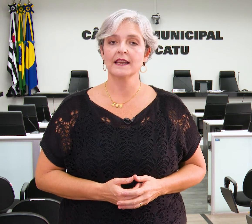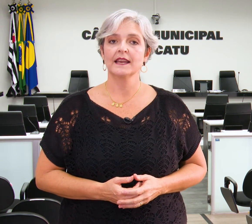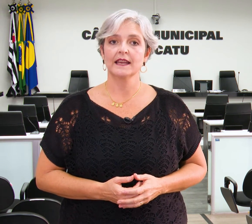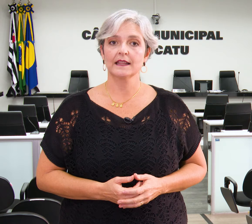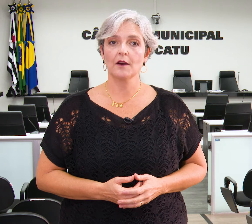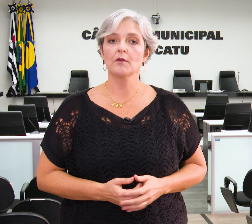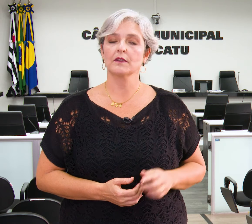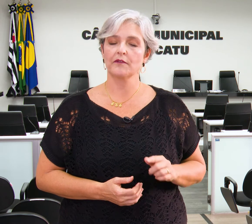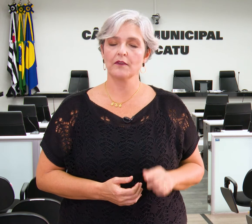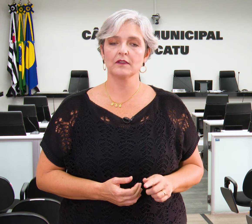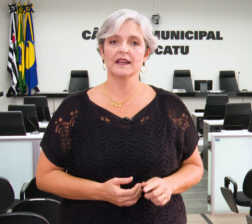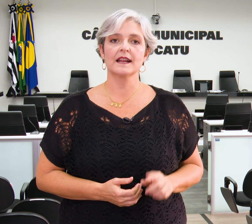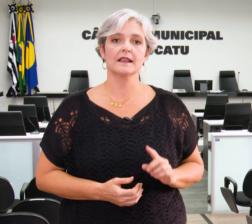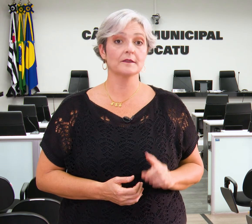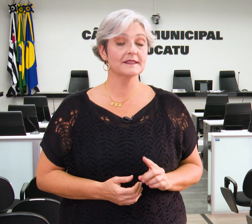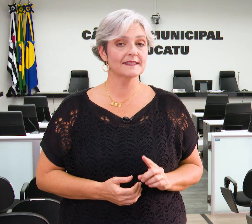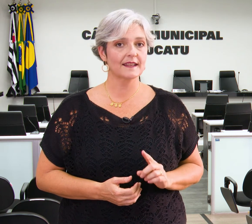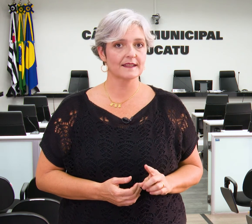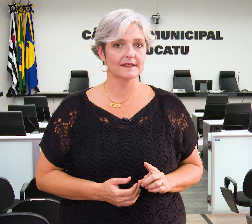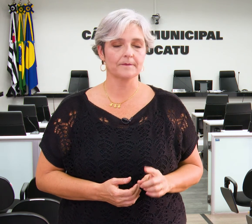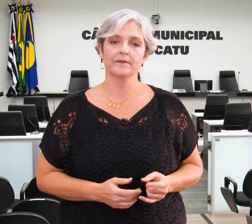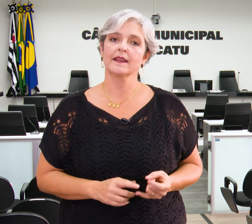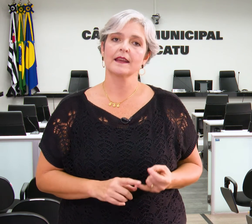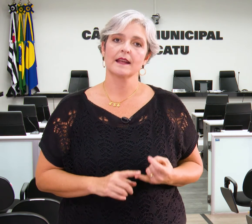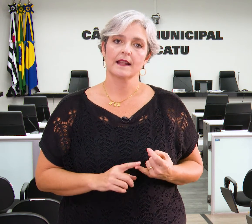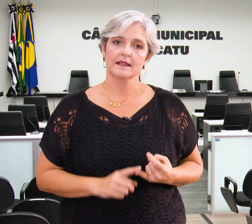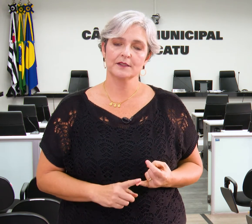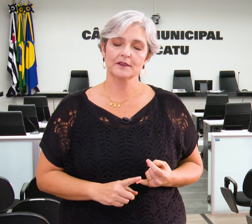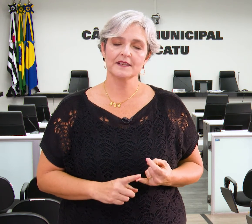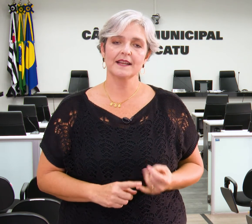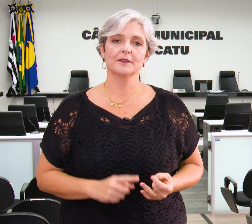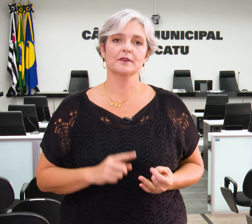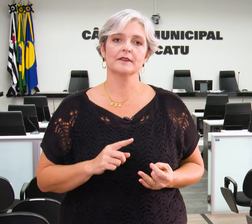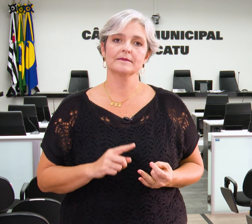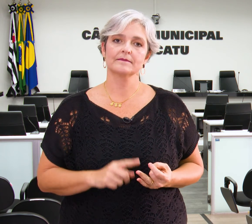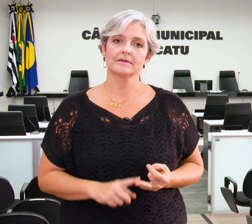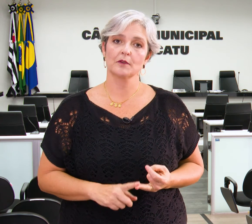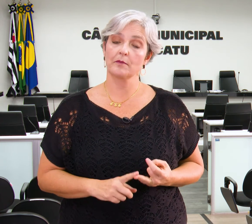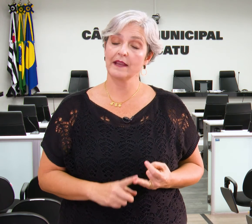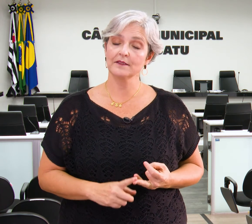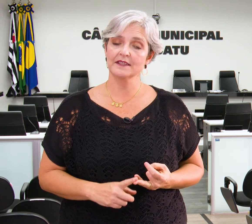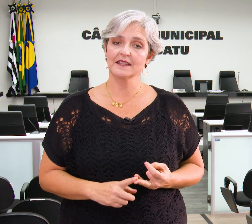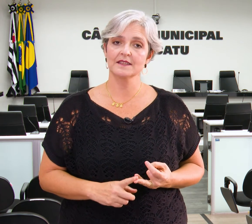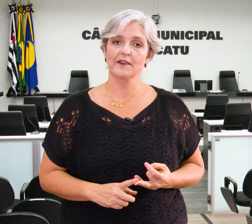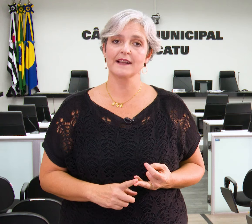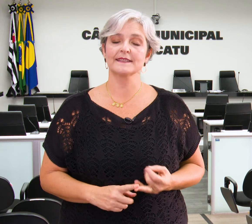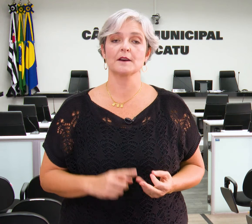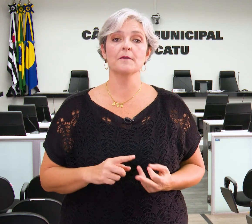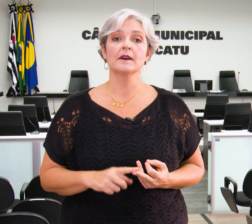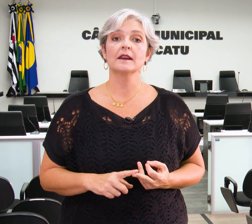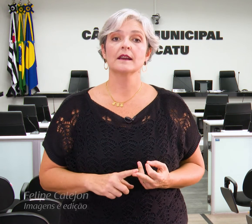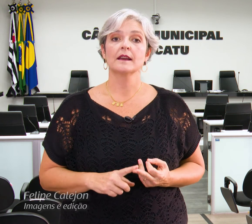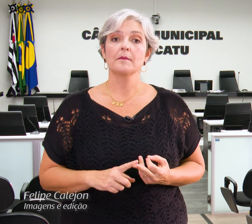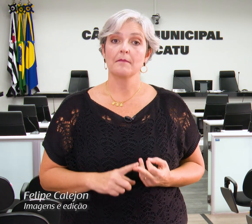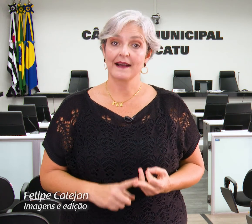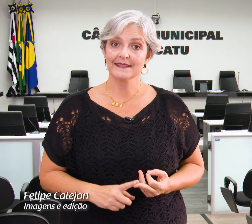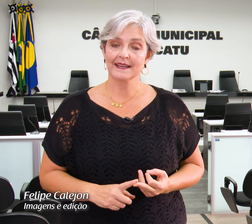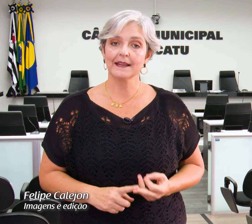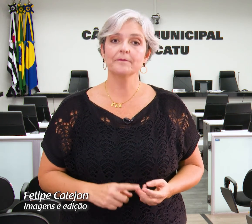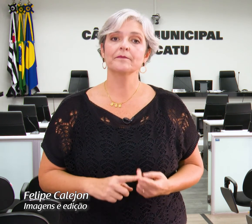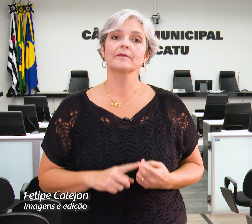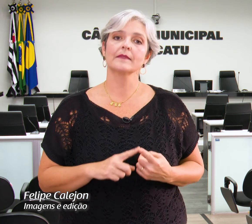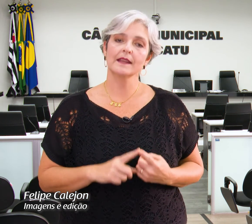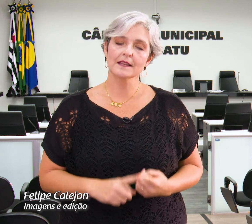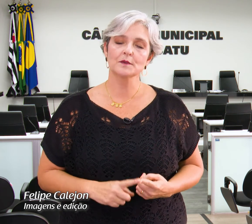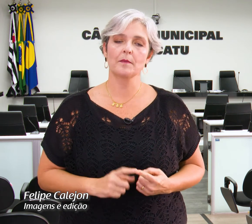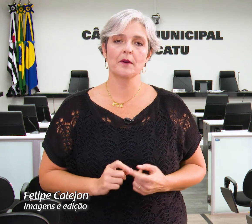parte. Então, quando for votar, não se esqueça: título de eleitor, documento de identificação,